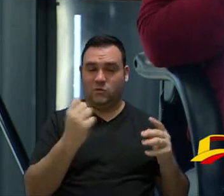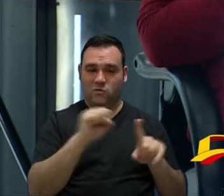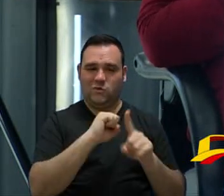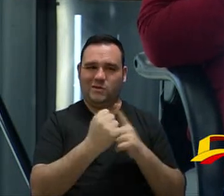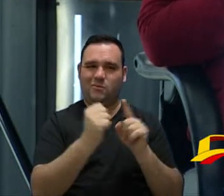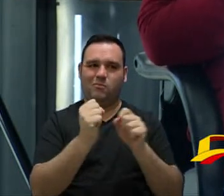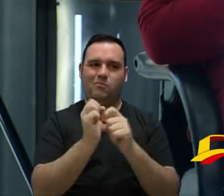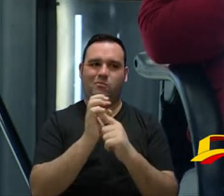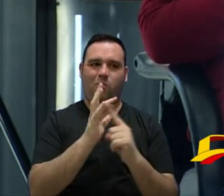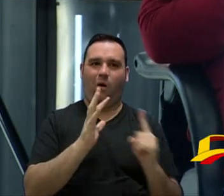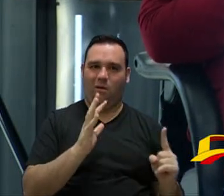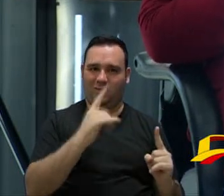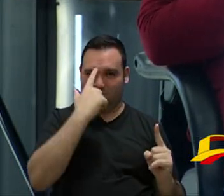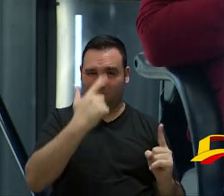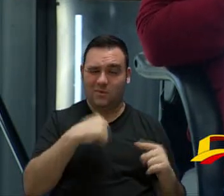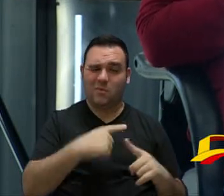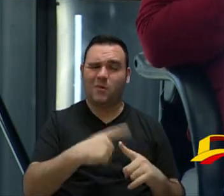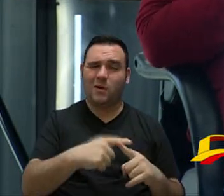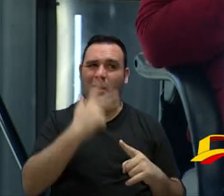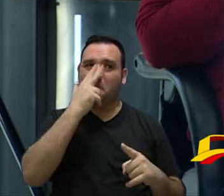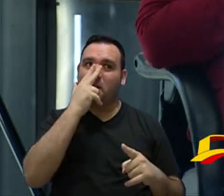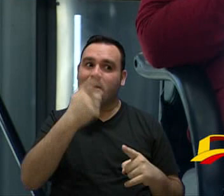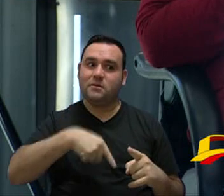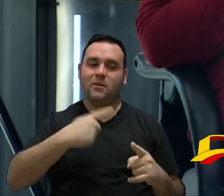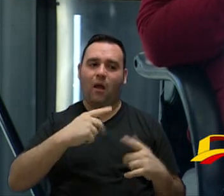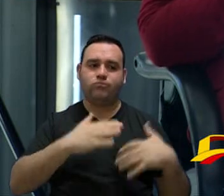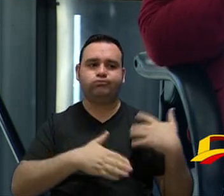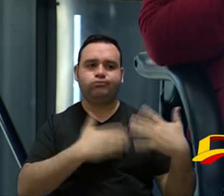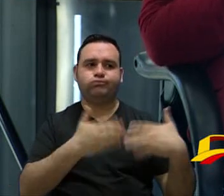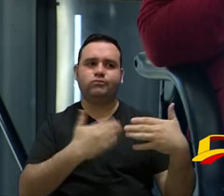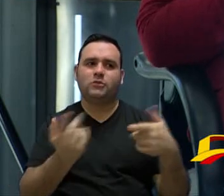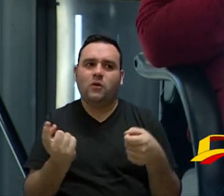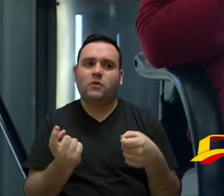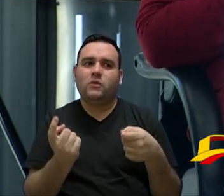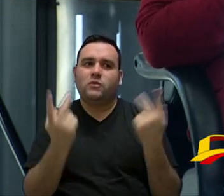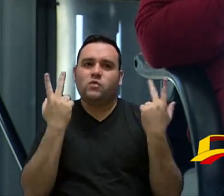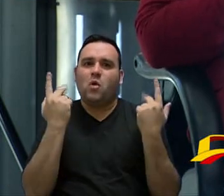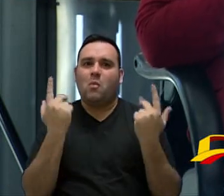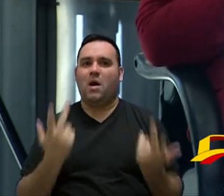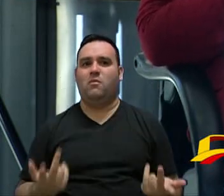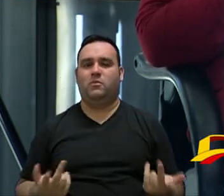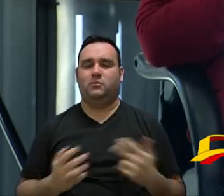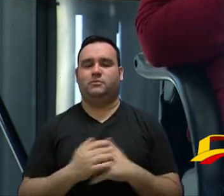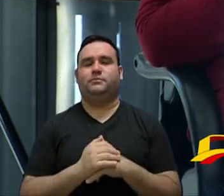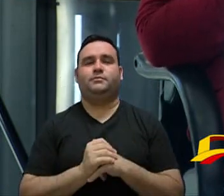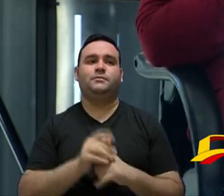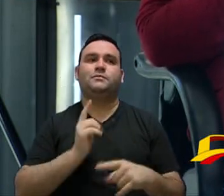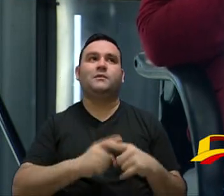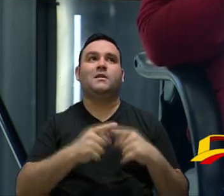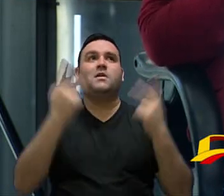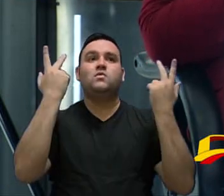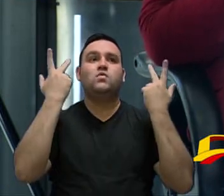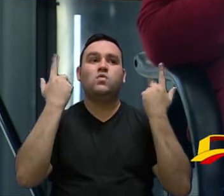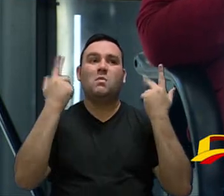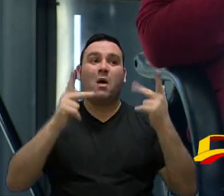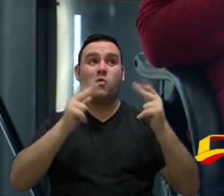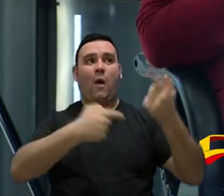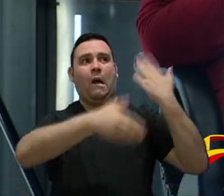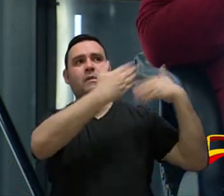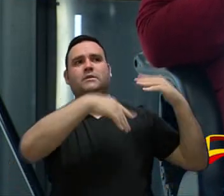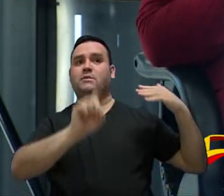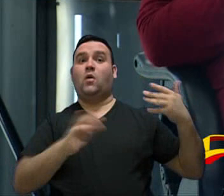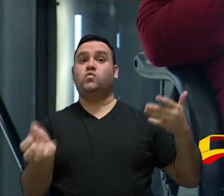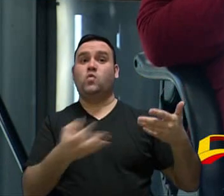as pessoas têm de entender que a vida vai voltando a sua atual normalidade né porque nunca será normalidade